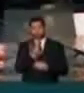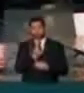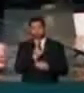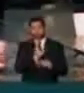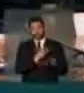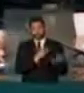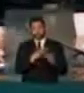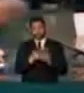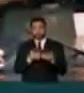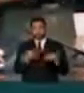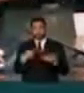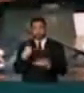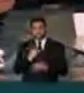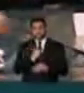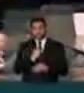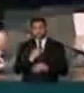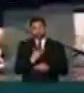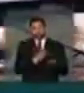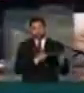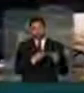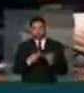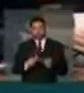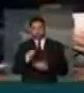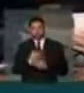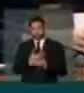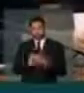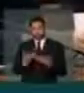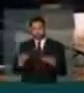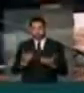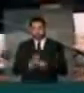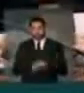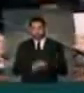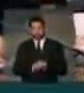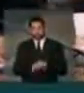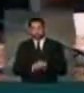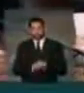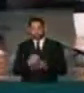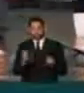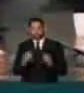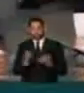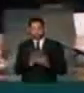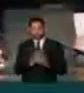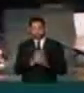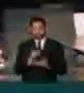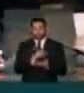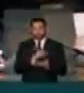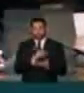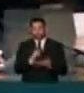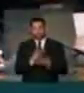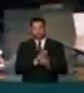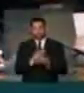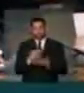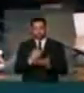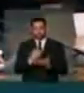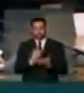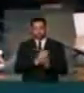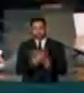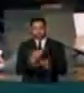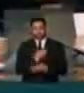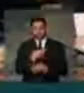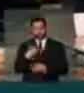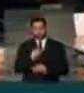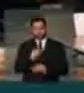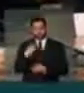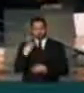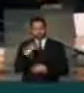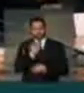convidados, aos nossos convidados que vieram aqui, que pode ter havido algum exagero por parte de alguns colegas nossos